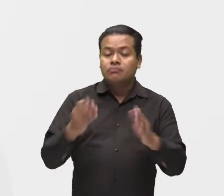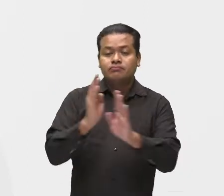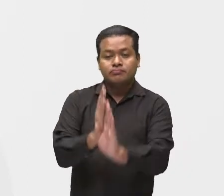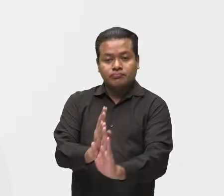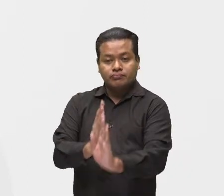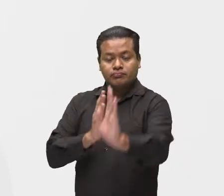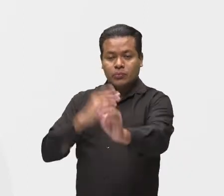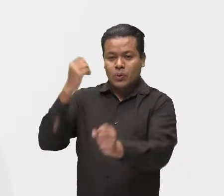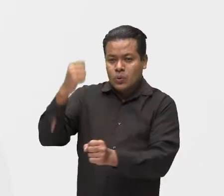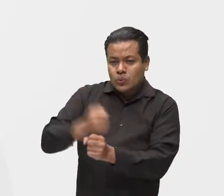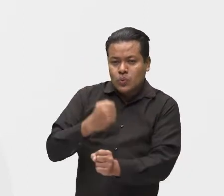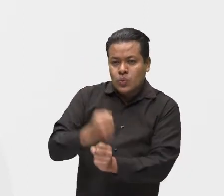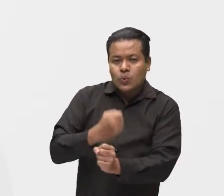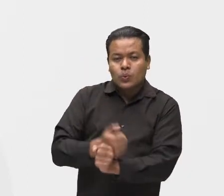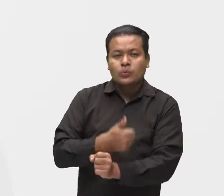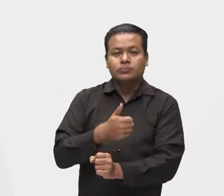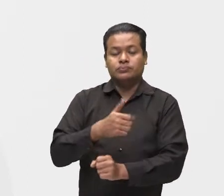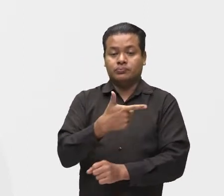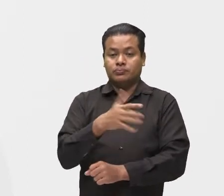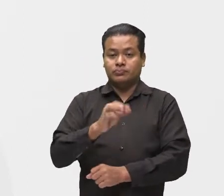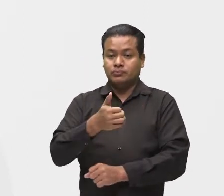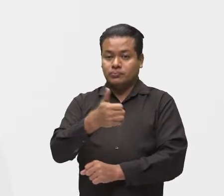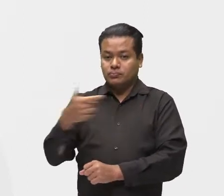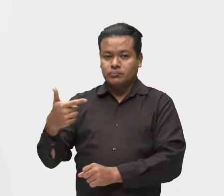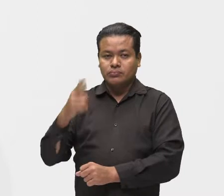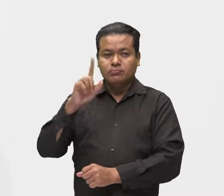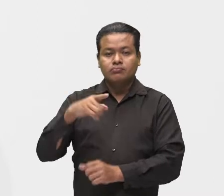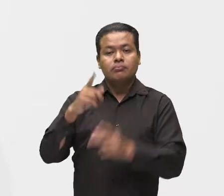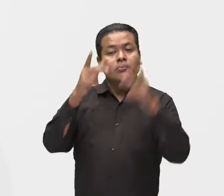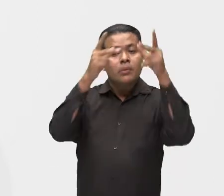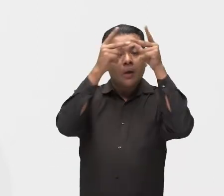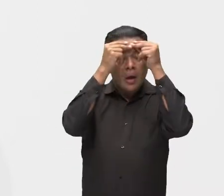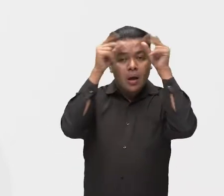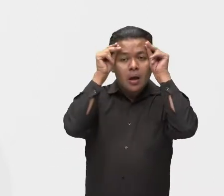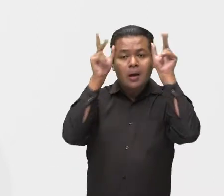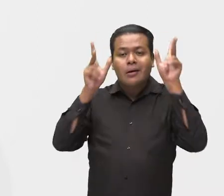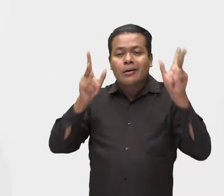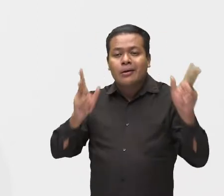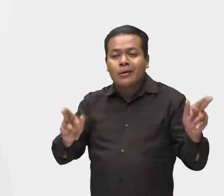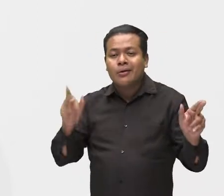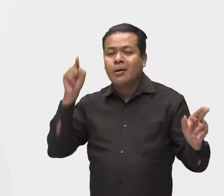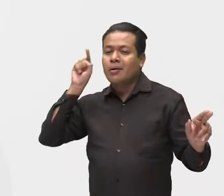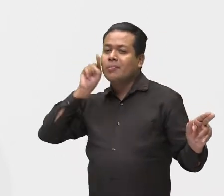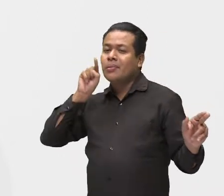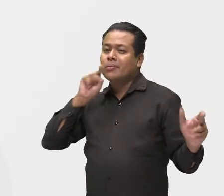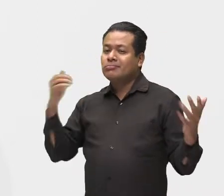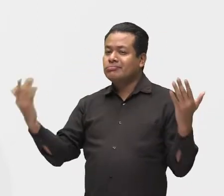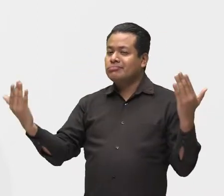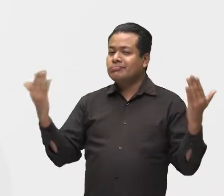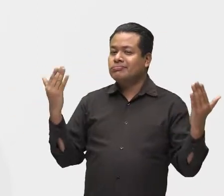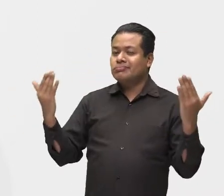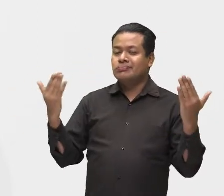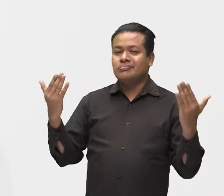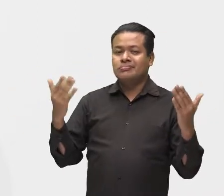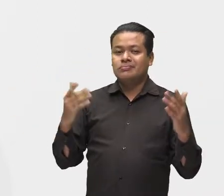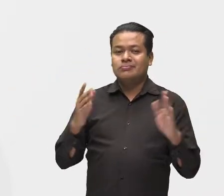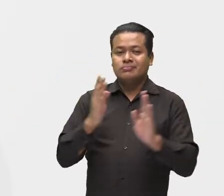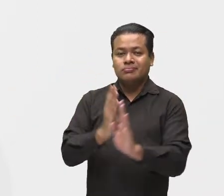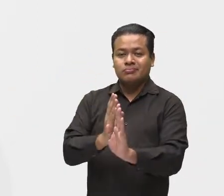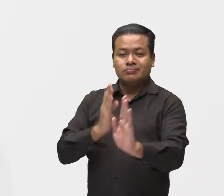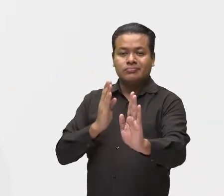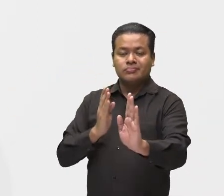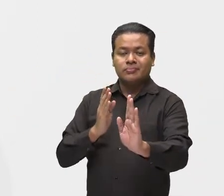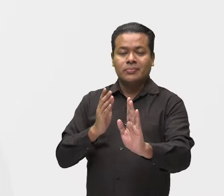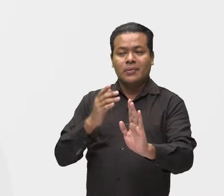de 2010, né, pela Grécia, pelo mesmo motivo que os Estados Unidos construiu o muro com o México, né,